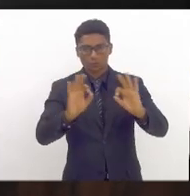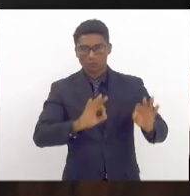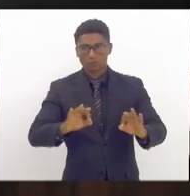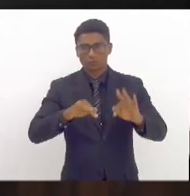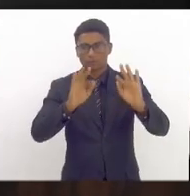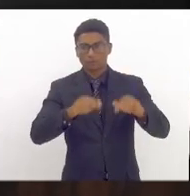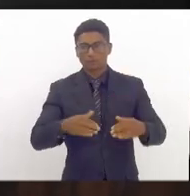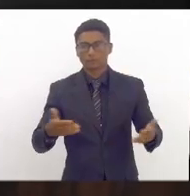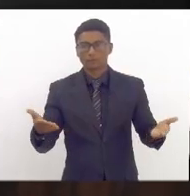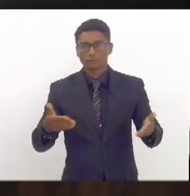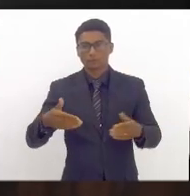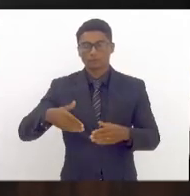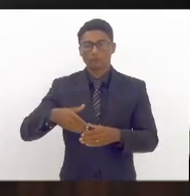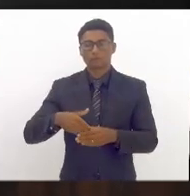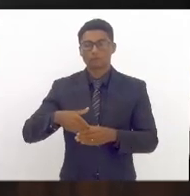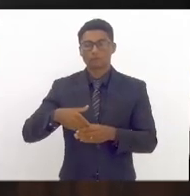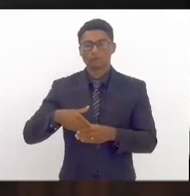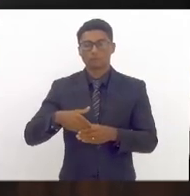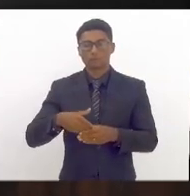discussão.